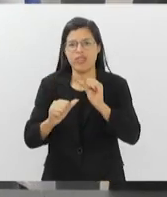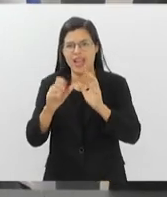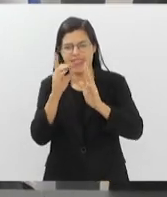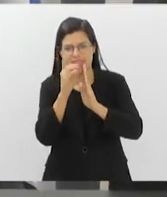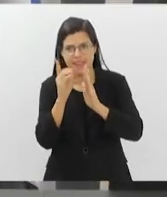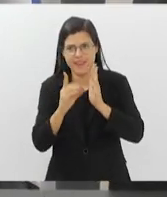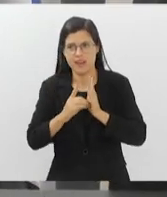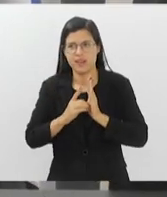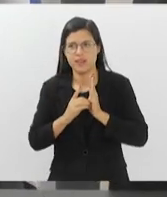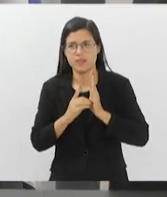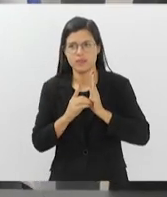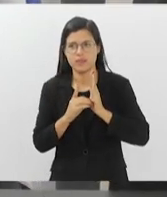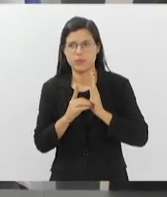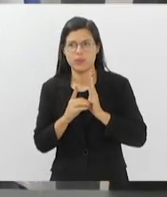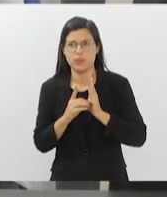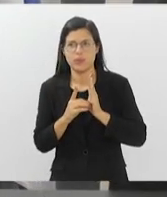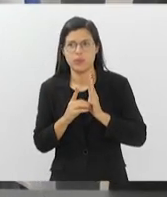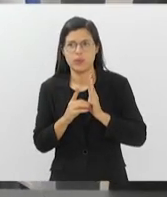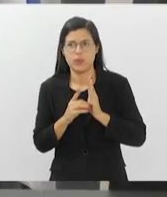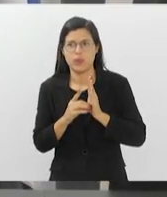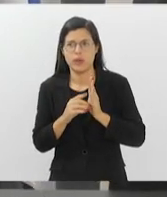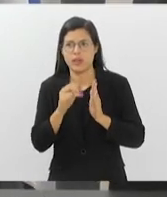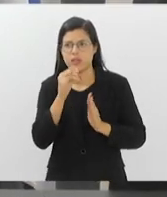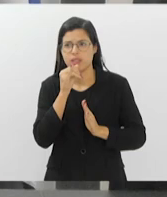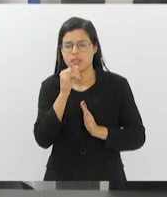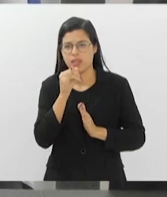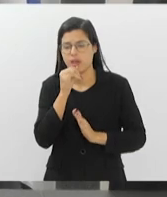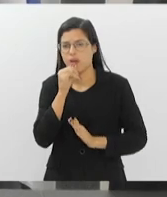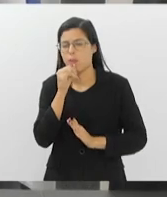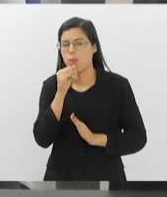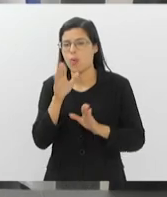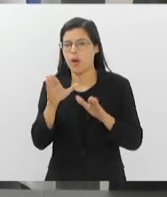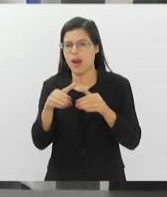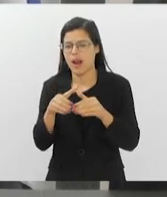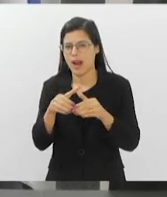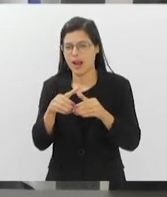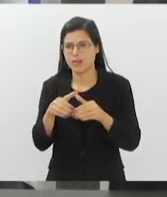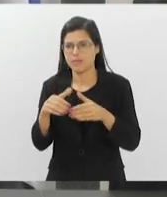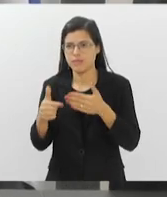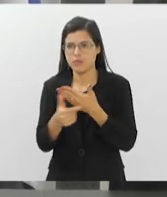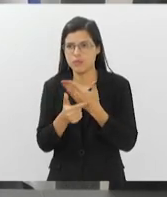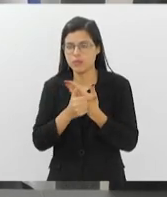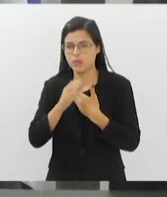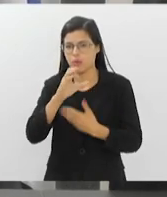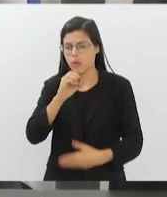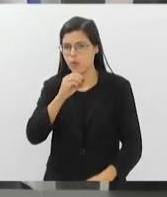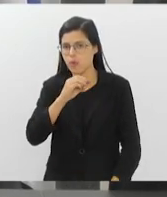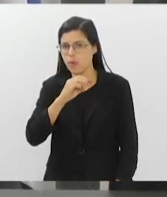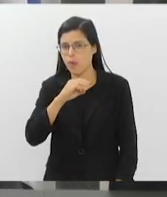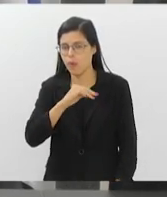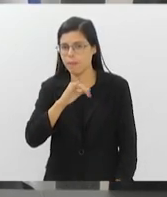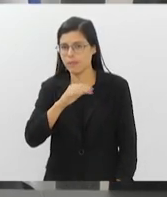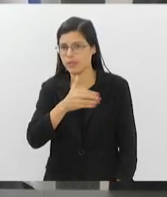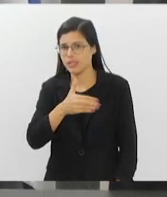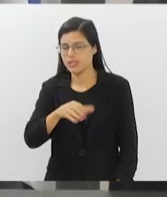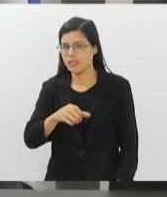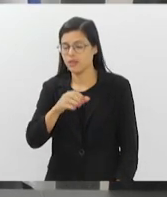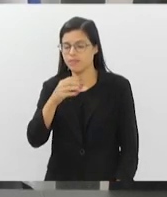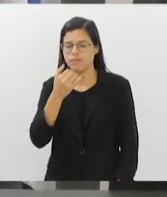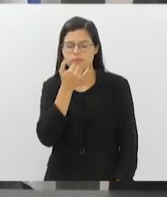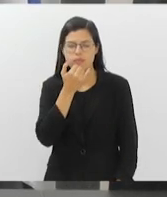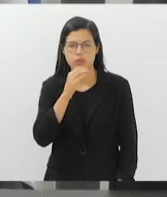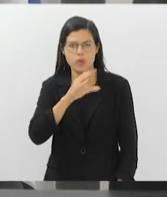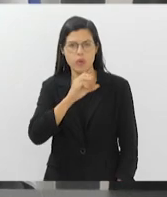que nomeia cargo em comissão, o que designa secretário de Estado é um decreto. O que vai ter de